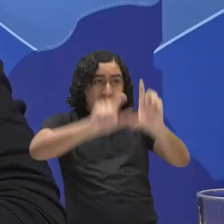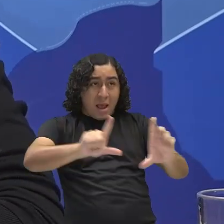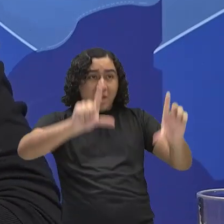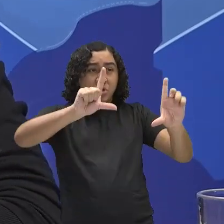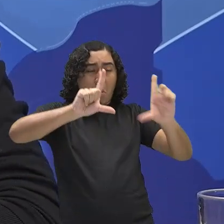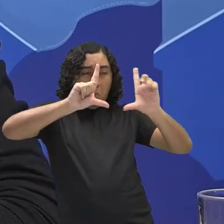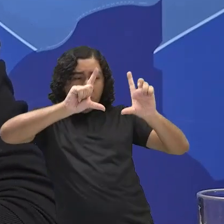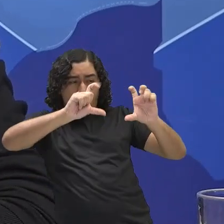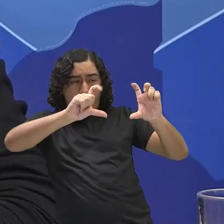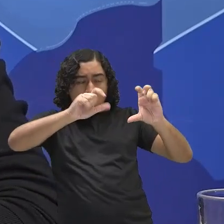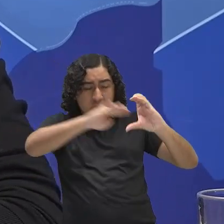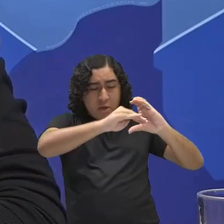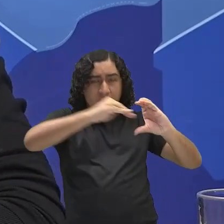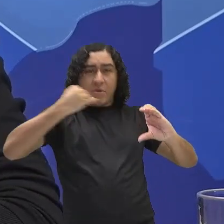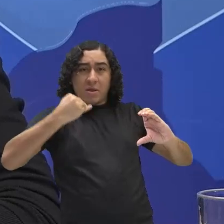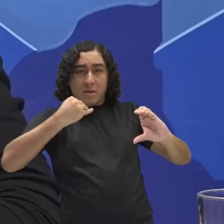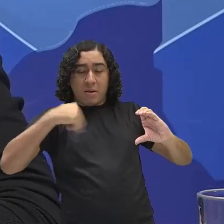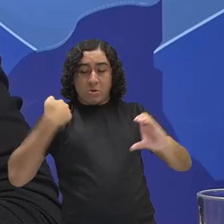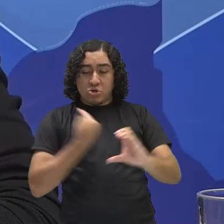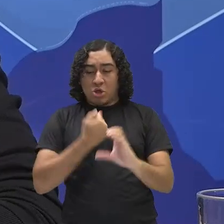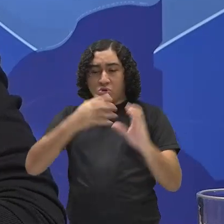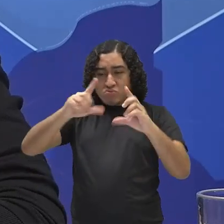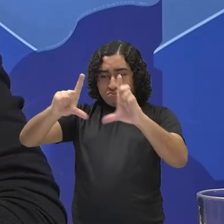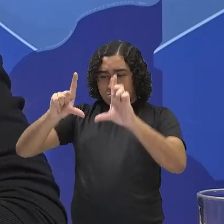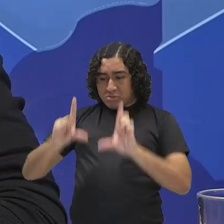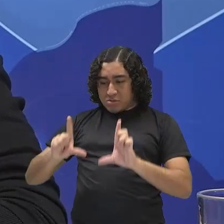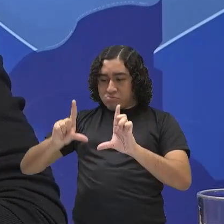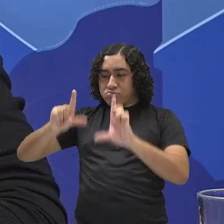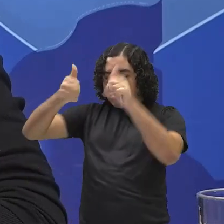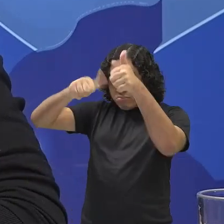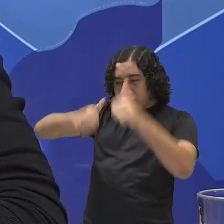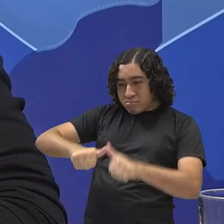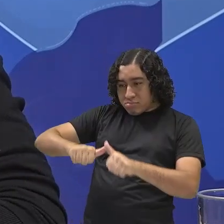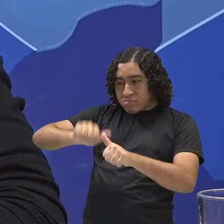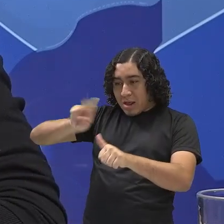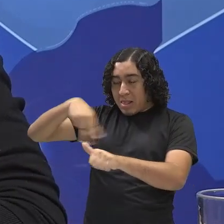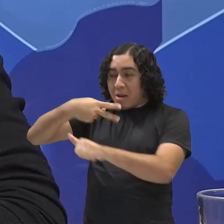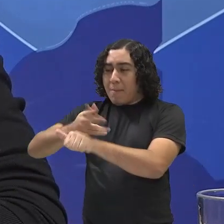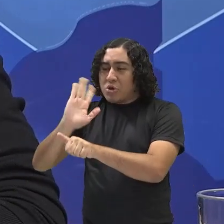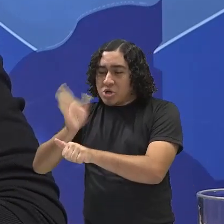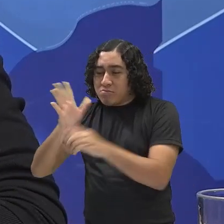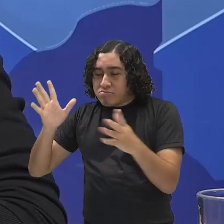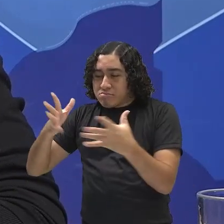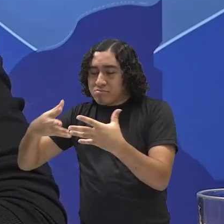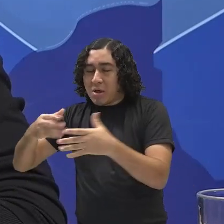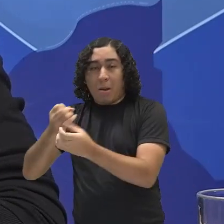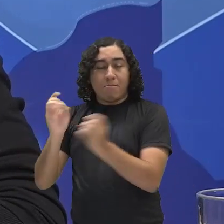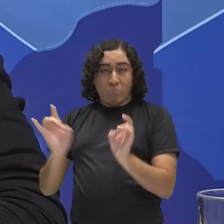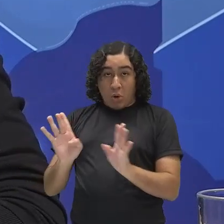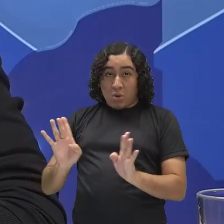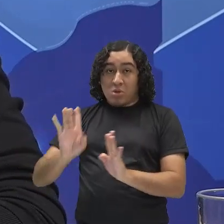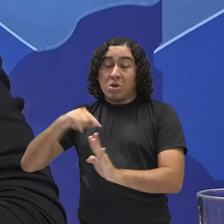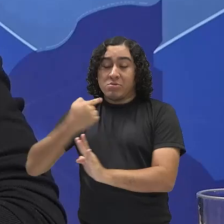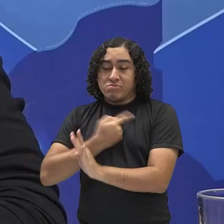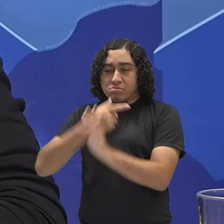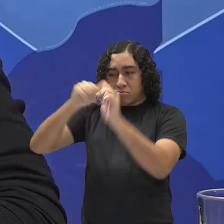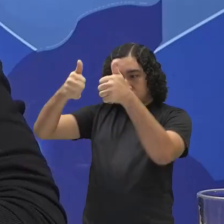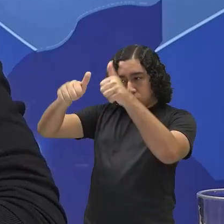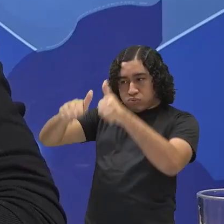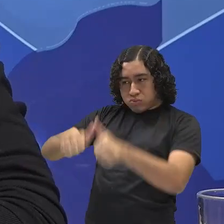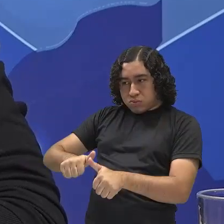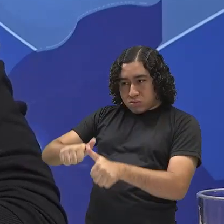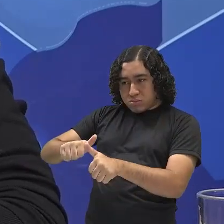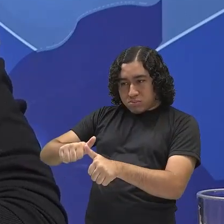analisar, certo? Depois disso, a gente vai tentar fazer a parte de diagnosticar o problema,